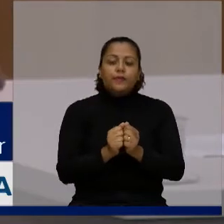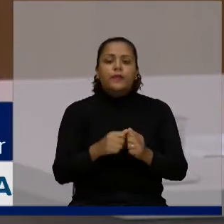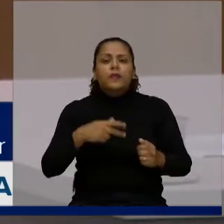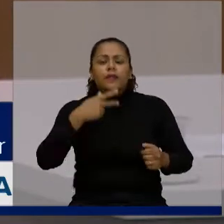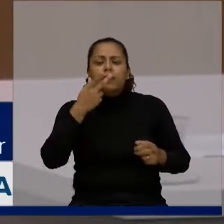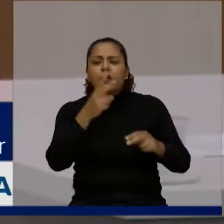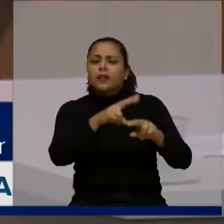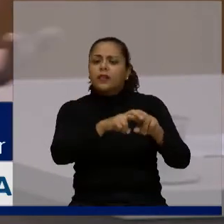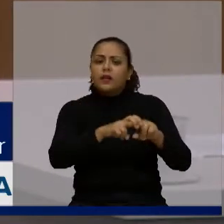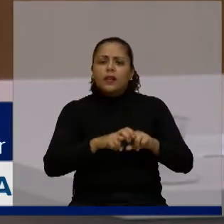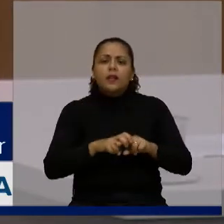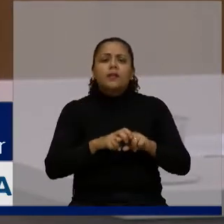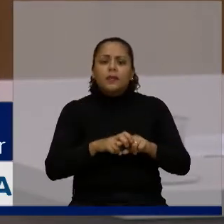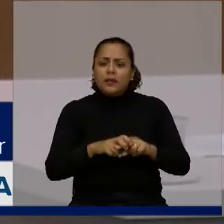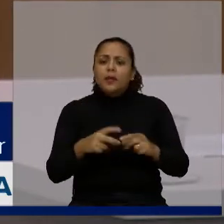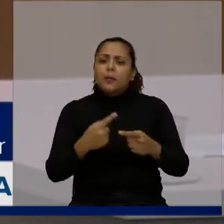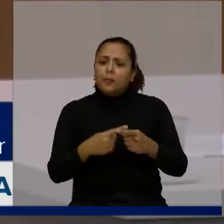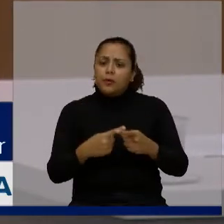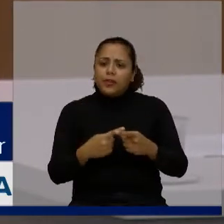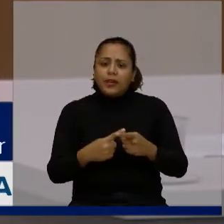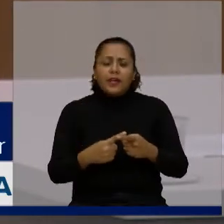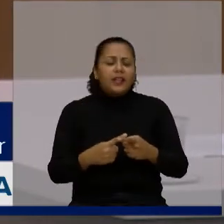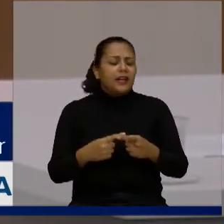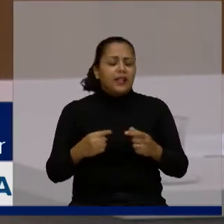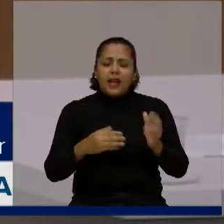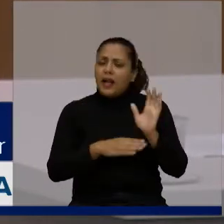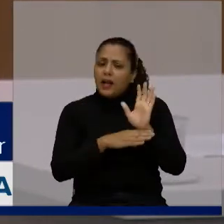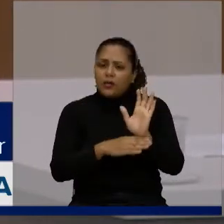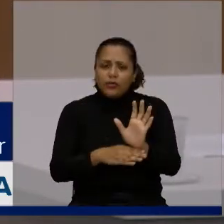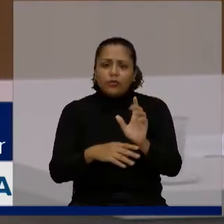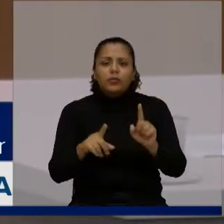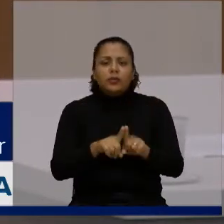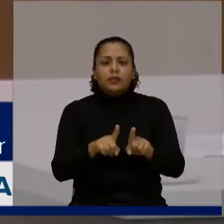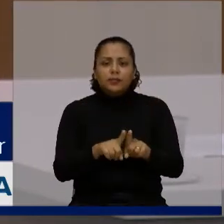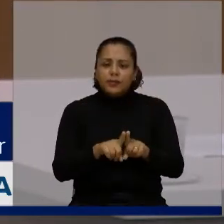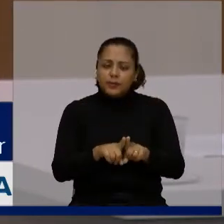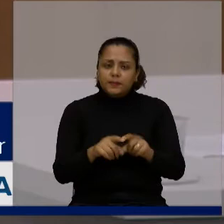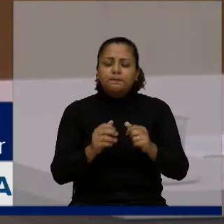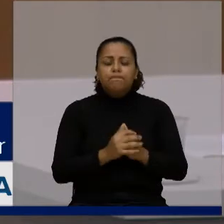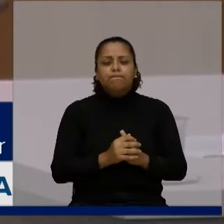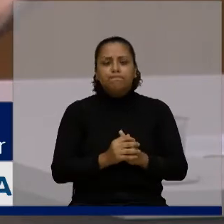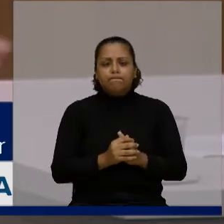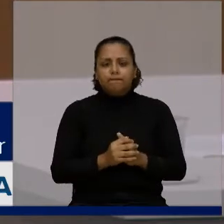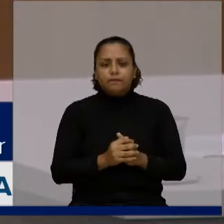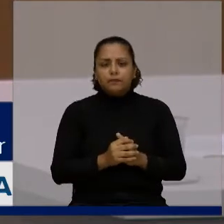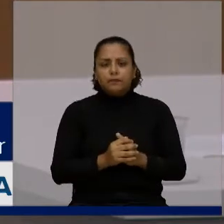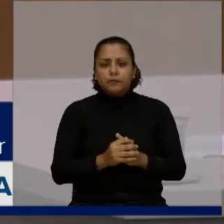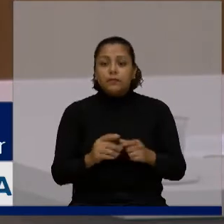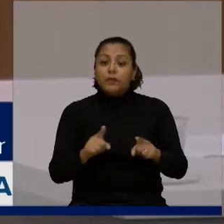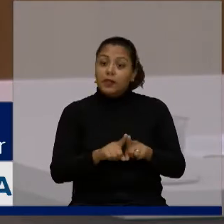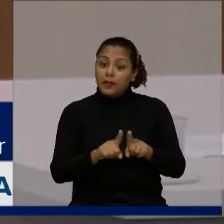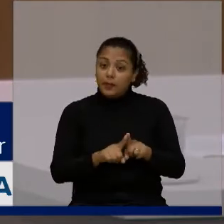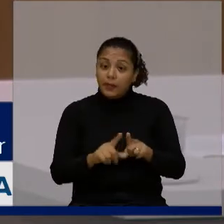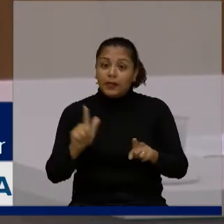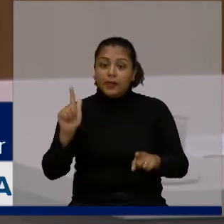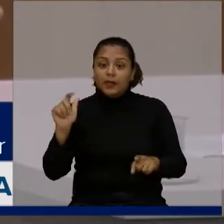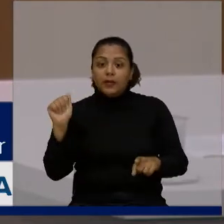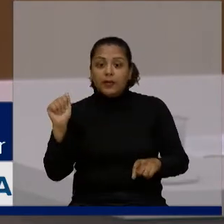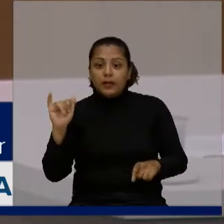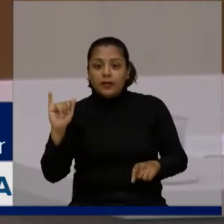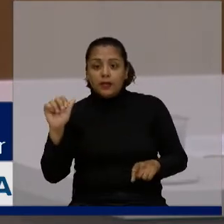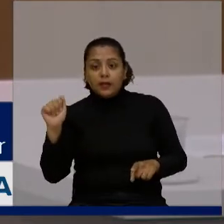abertamente que a CI abraça essa causa, estará junto, trabalhando. Tivemos aqui a presença do pessoal do Gaia, do Vale